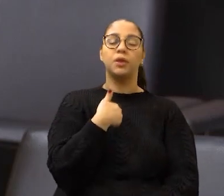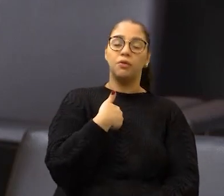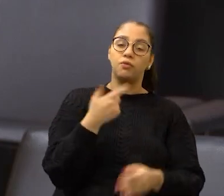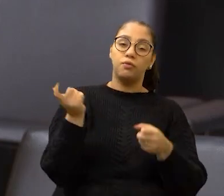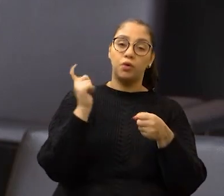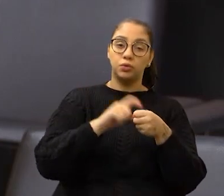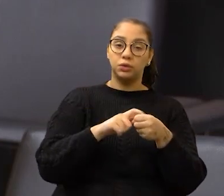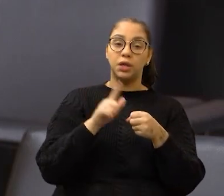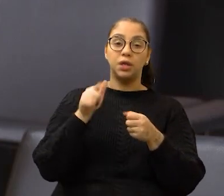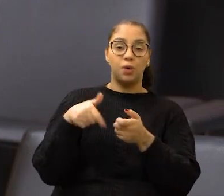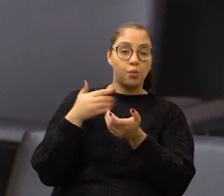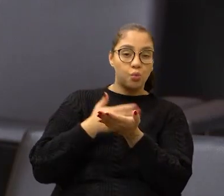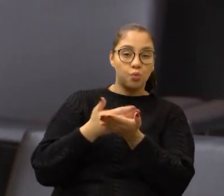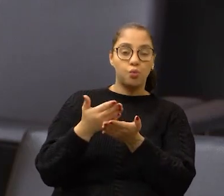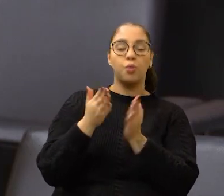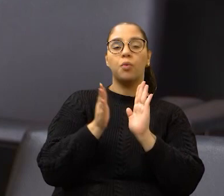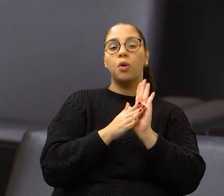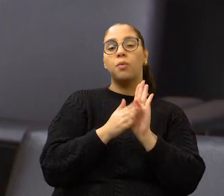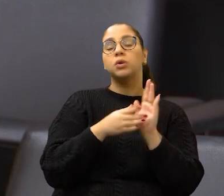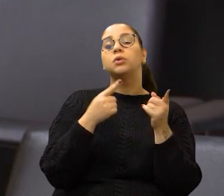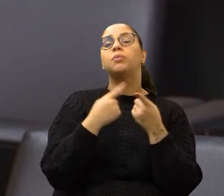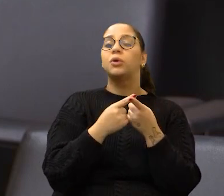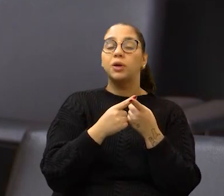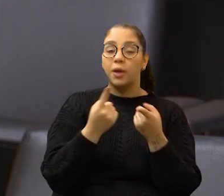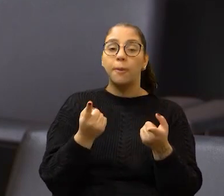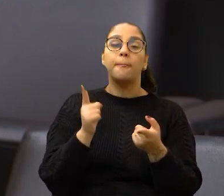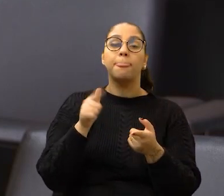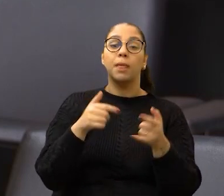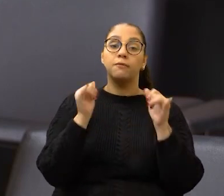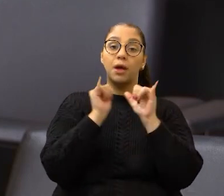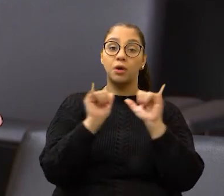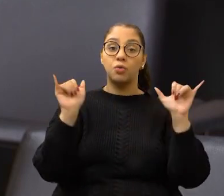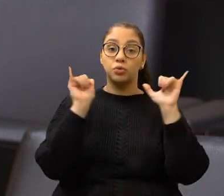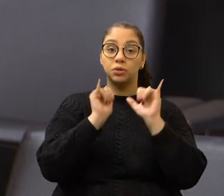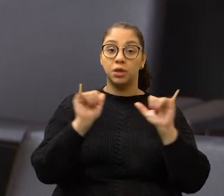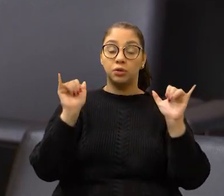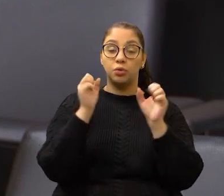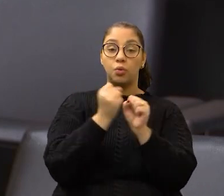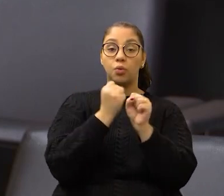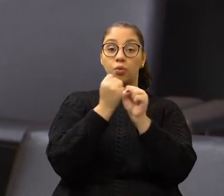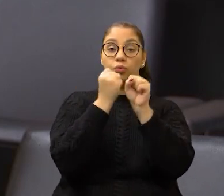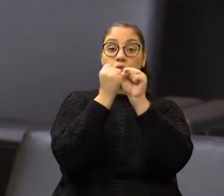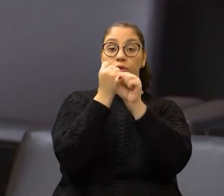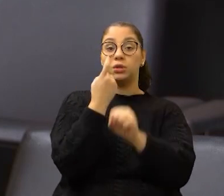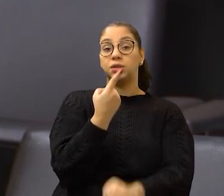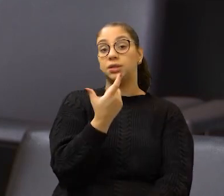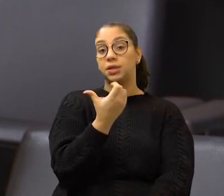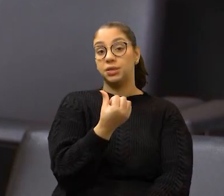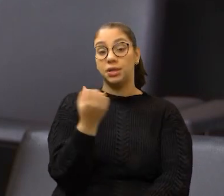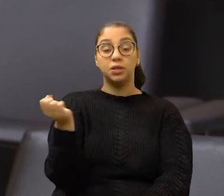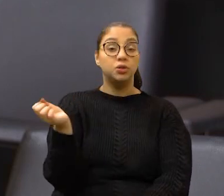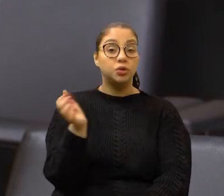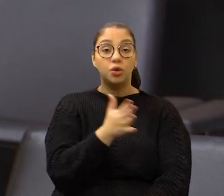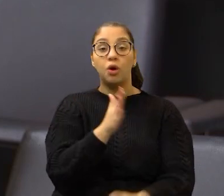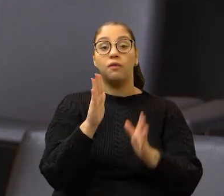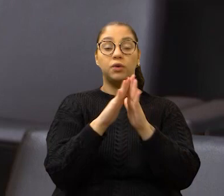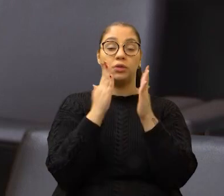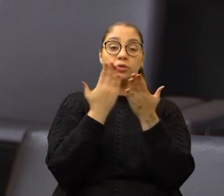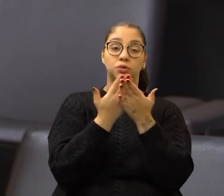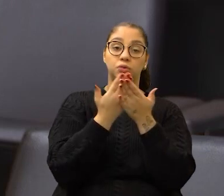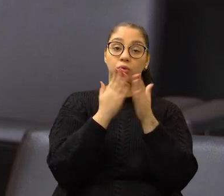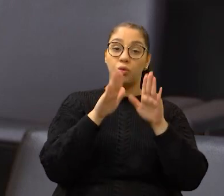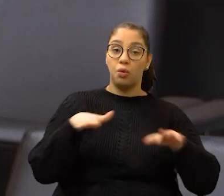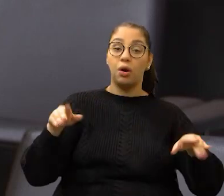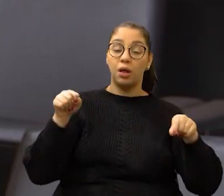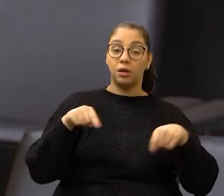eu retomei essa iniciativa, porque está sendo anunciada a construção de 16 novas